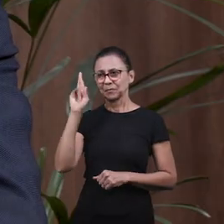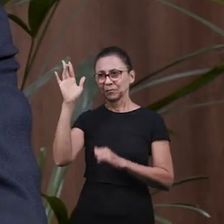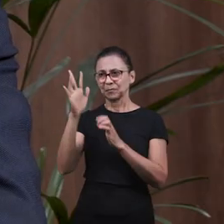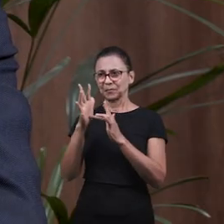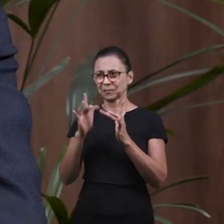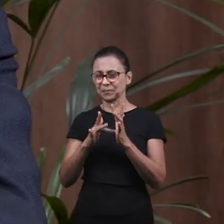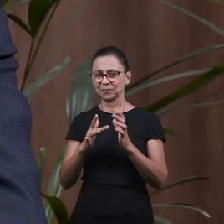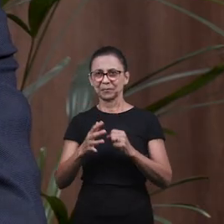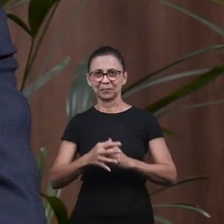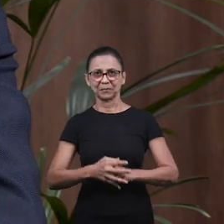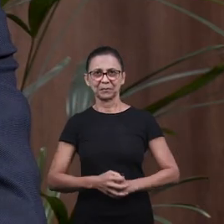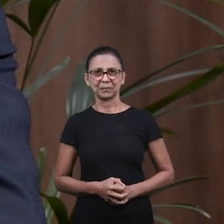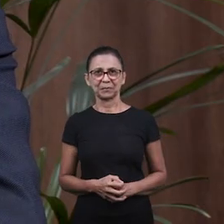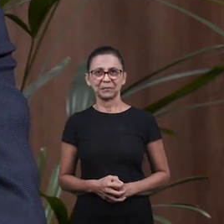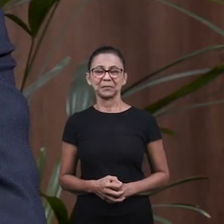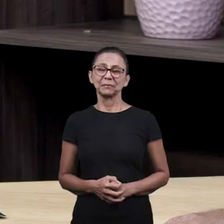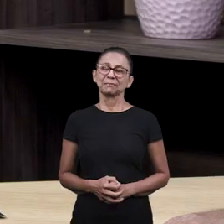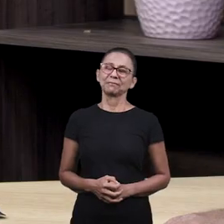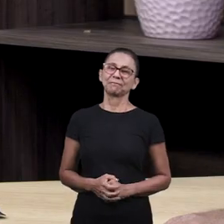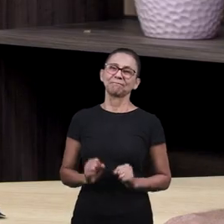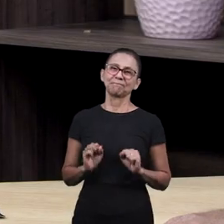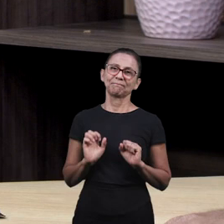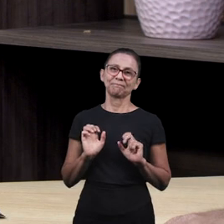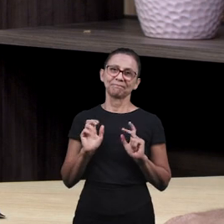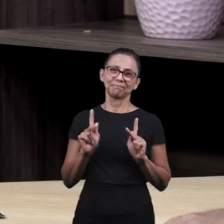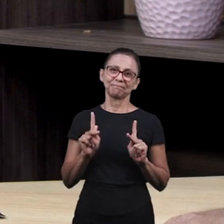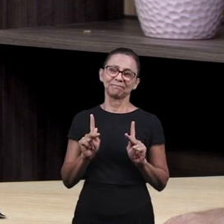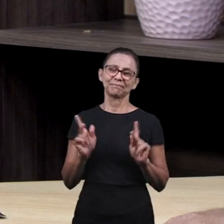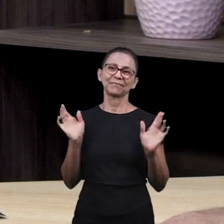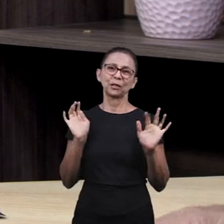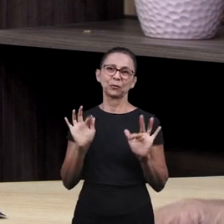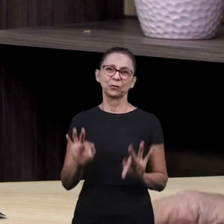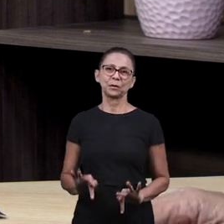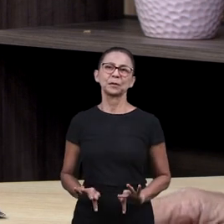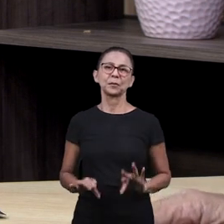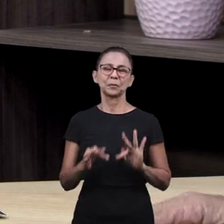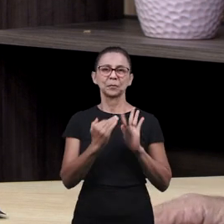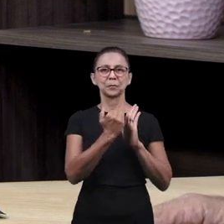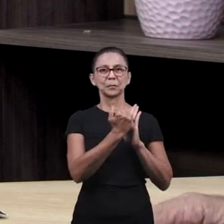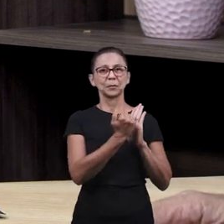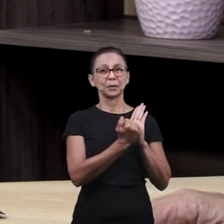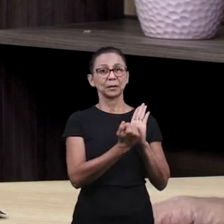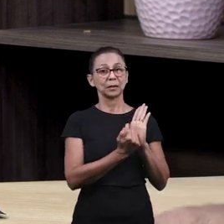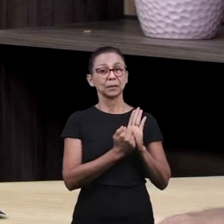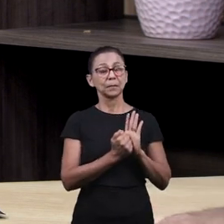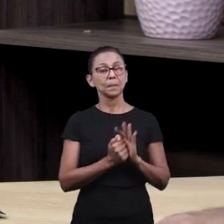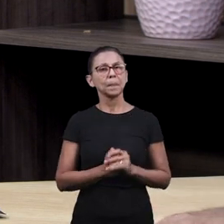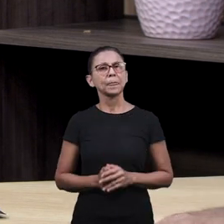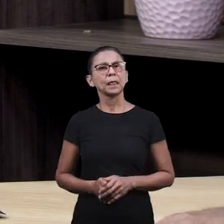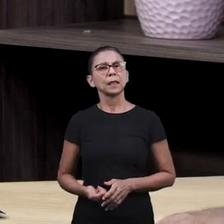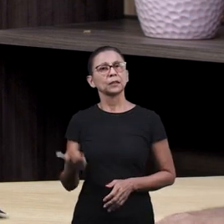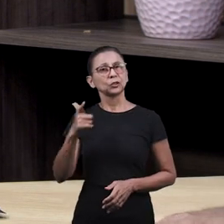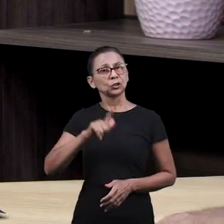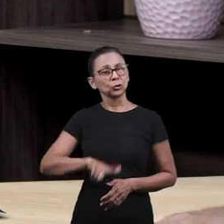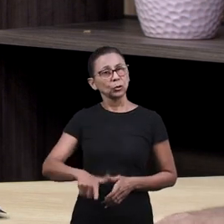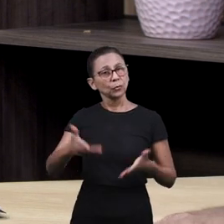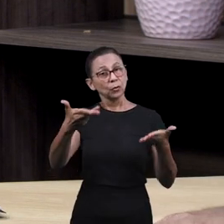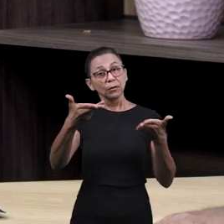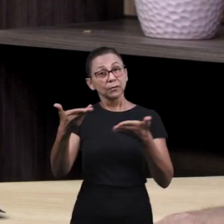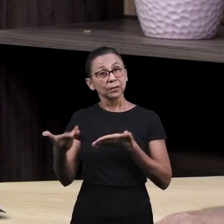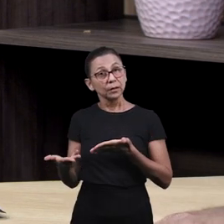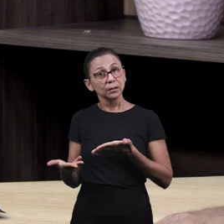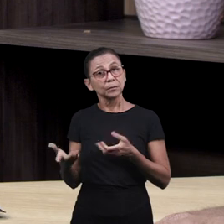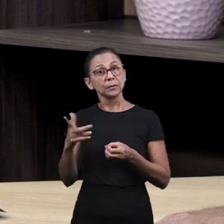Amém. Estaremos juntos. Muito bem, estamos assim chegando ao final desse programa. Convidamos, repito, você a